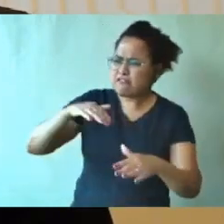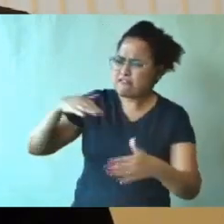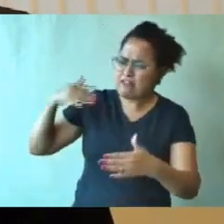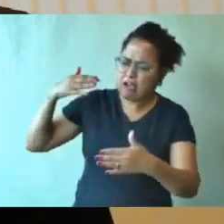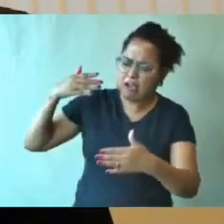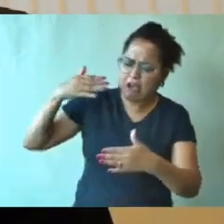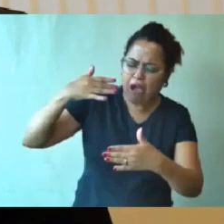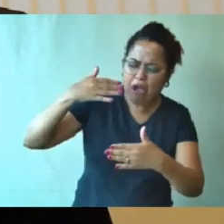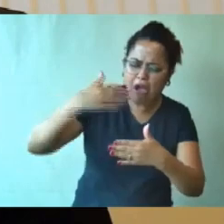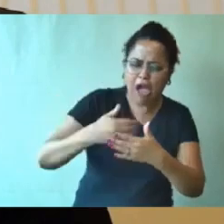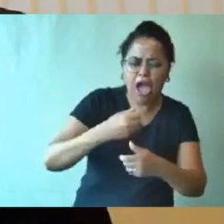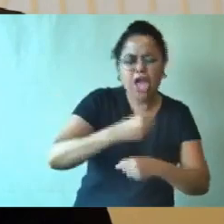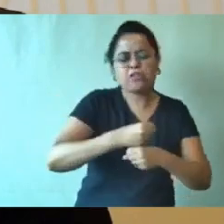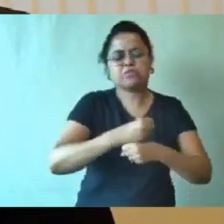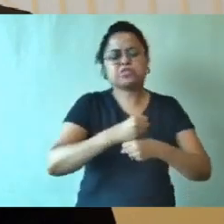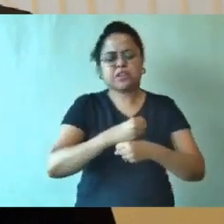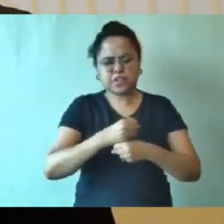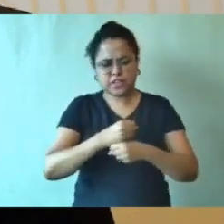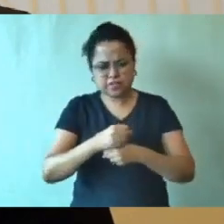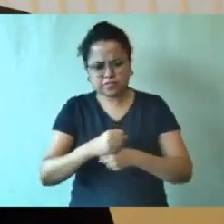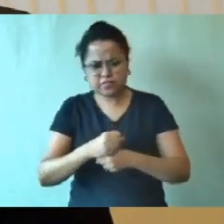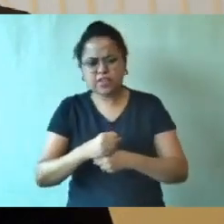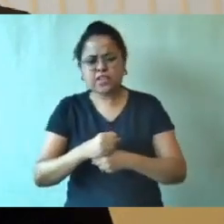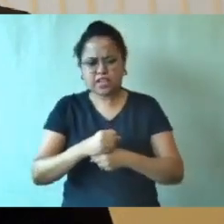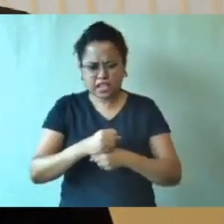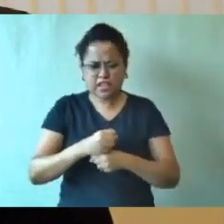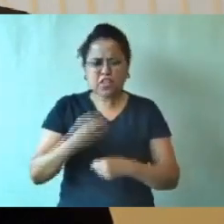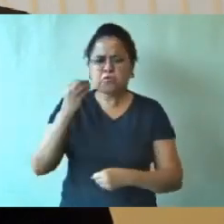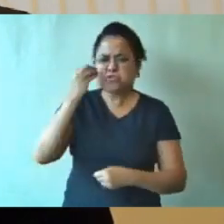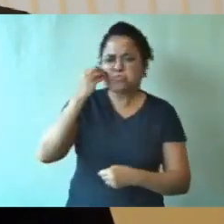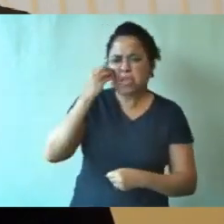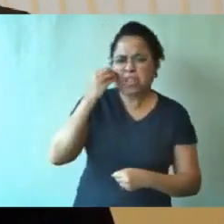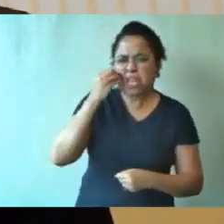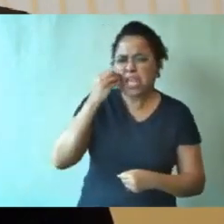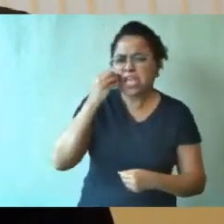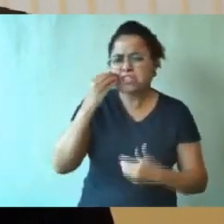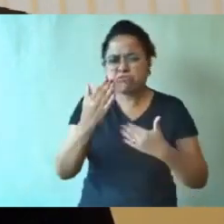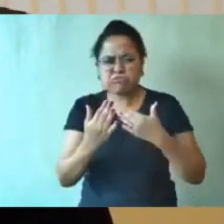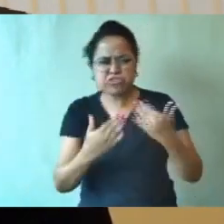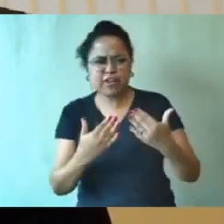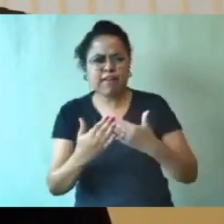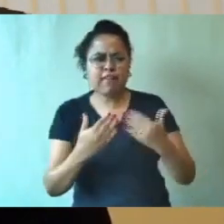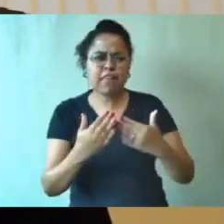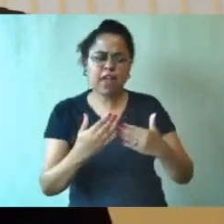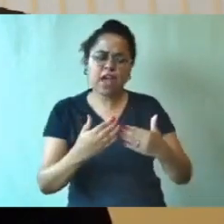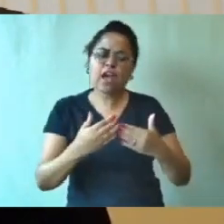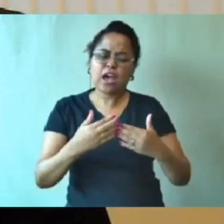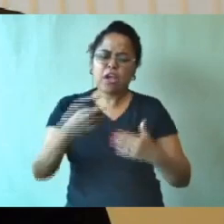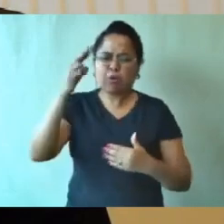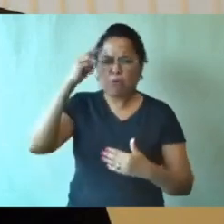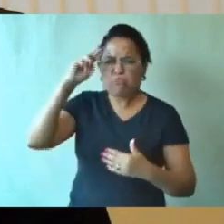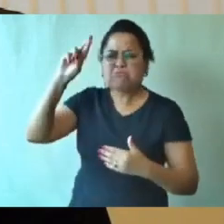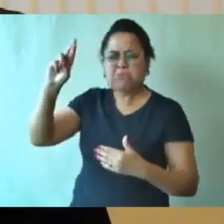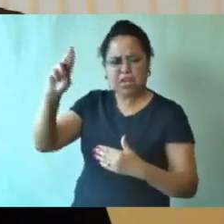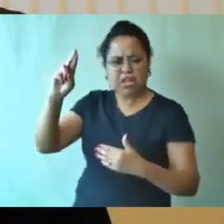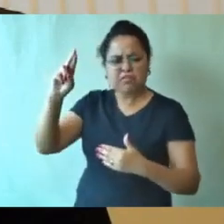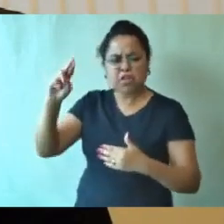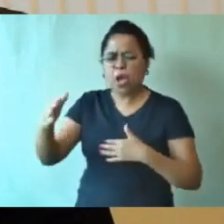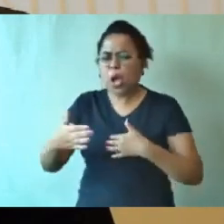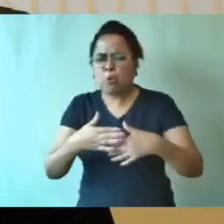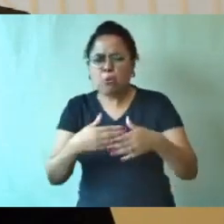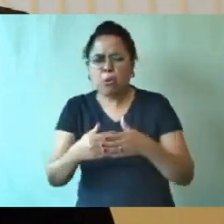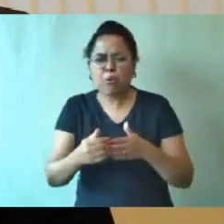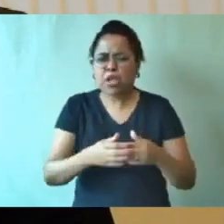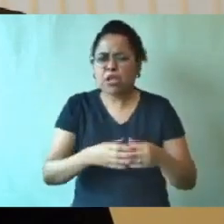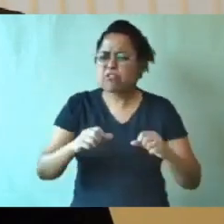lidar com as autoridades, com vocês, tá certo? E por isso que eu estou aqui, para qualquer coisa que eu puder esclarecer, com o maior